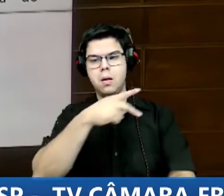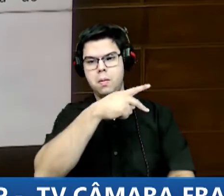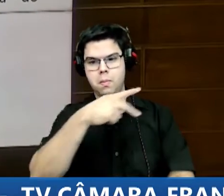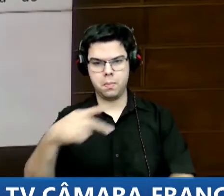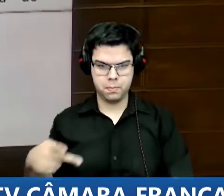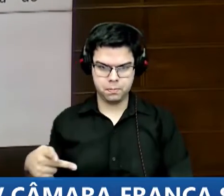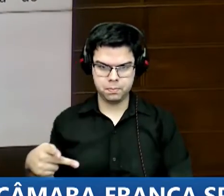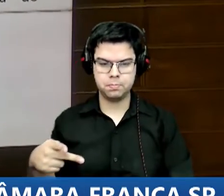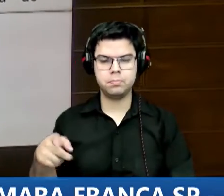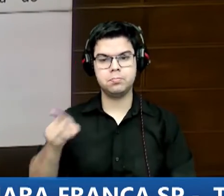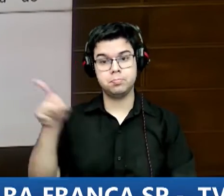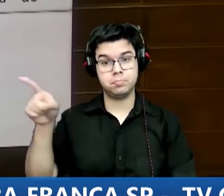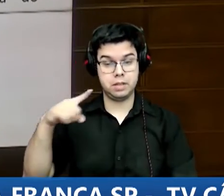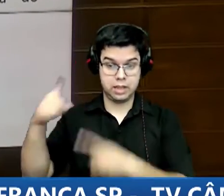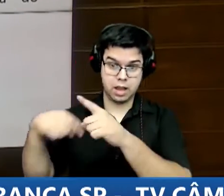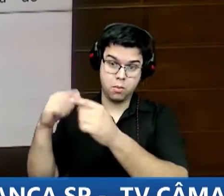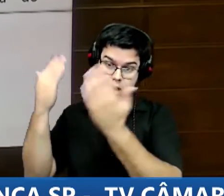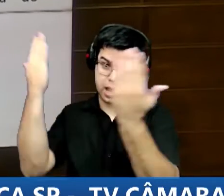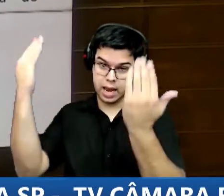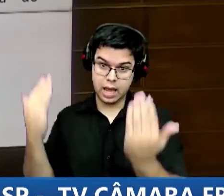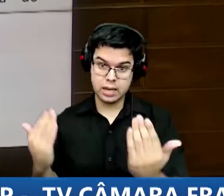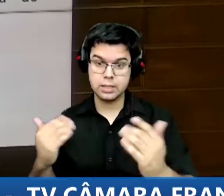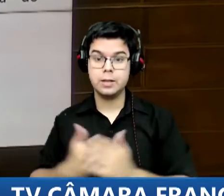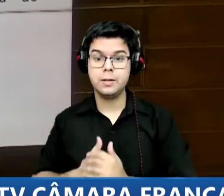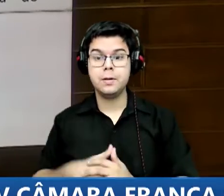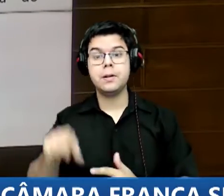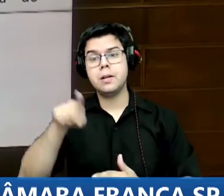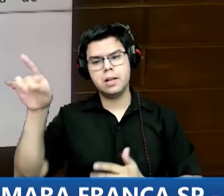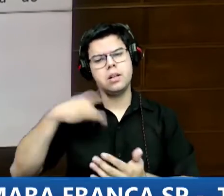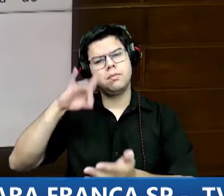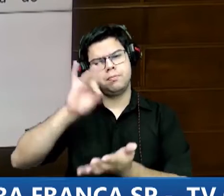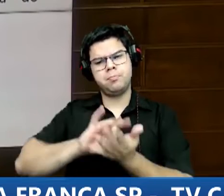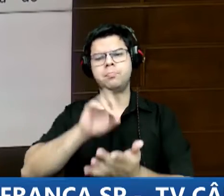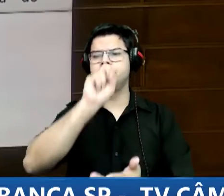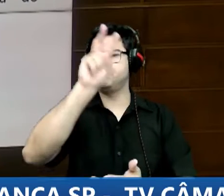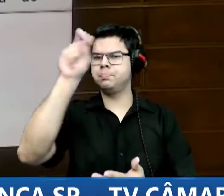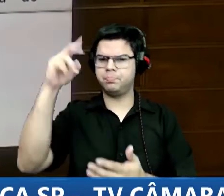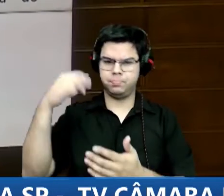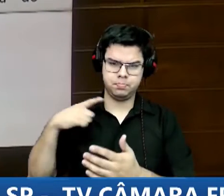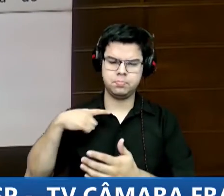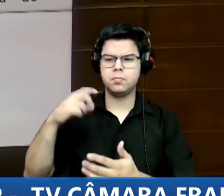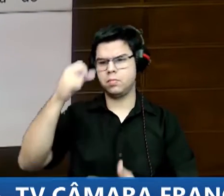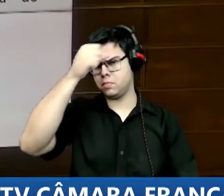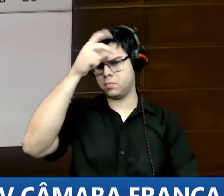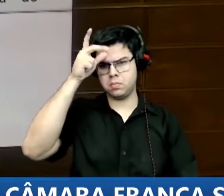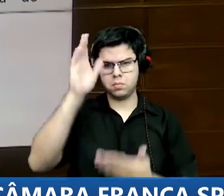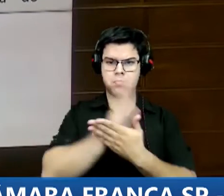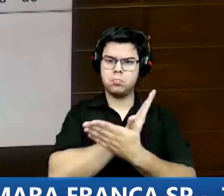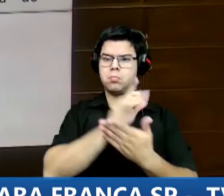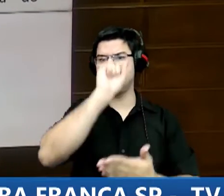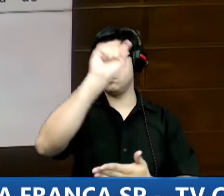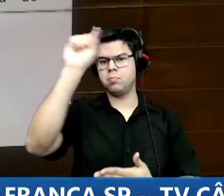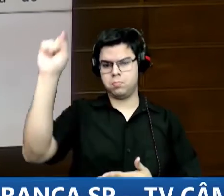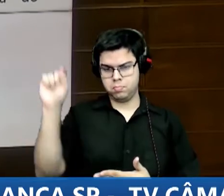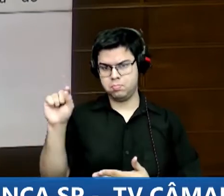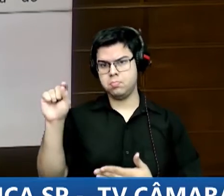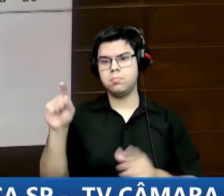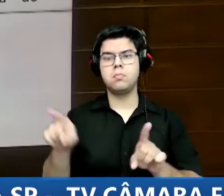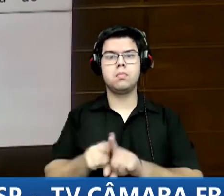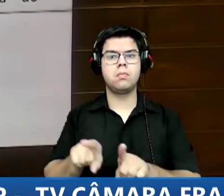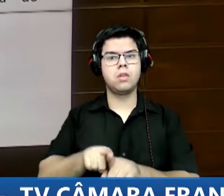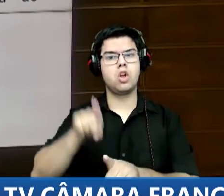Ele já é realidade em alguns municípios, tanto do estado de São Paulo, quanto, por exemplo, o município de Petrópolis, do Rio de